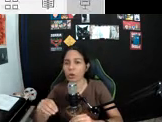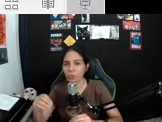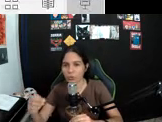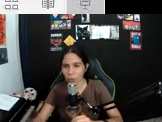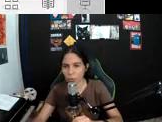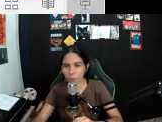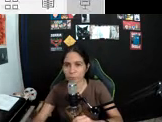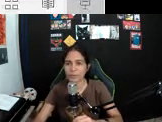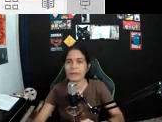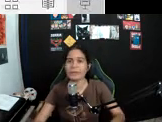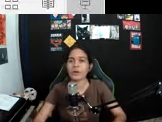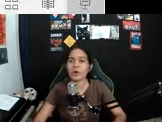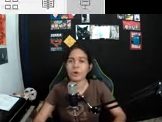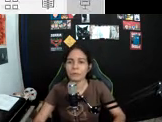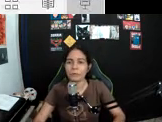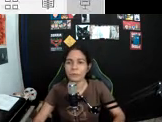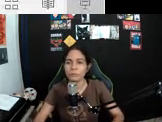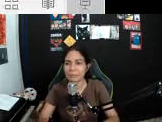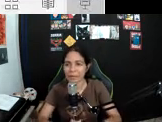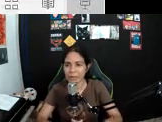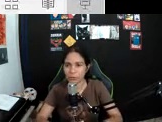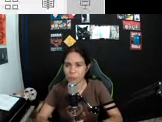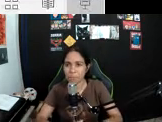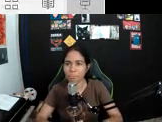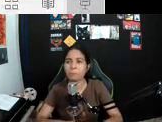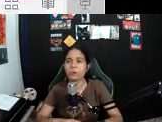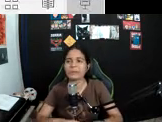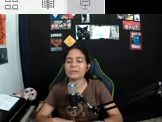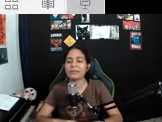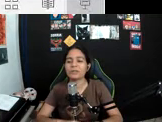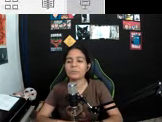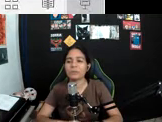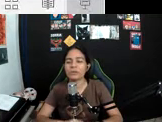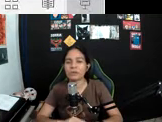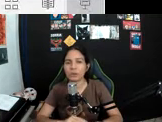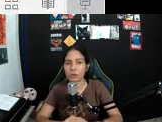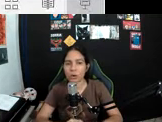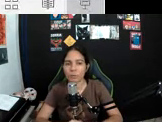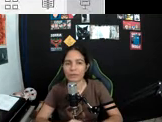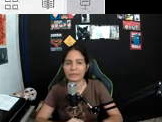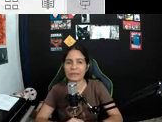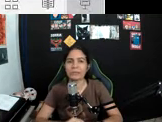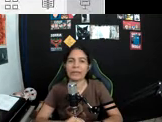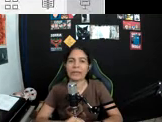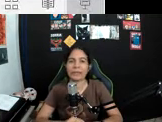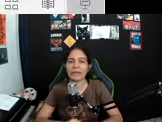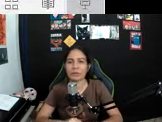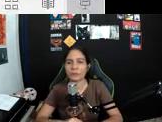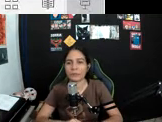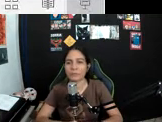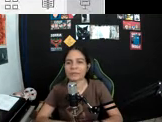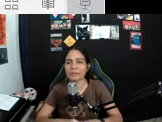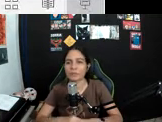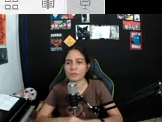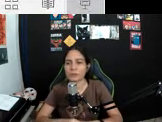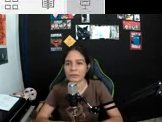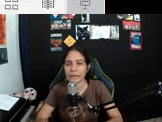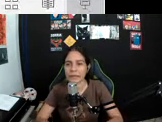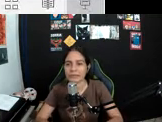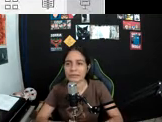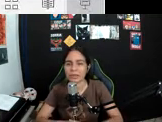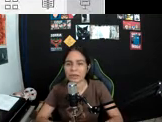de doutor tem como fundamento procedimento isonômico, sendo em realidade a confirmação